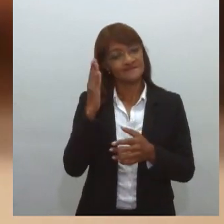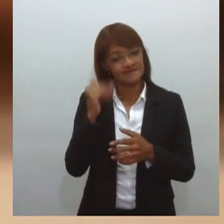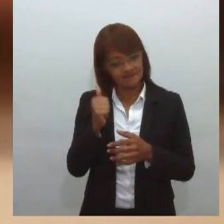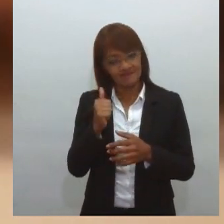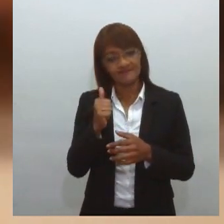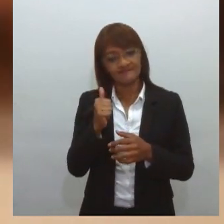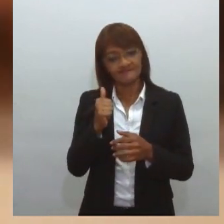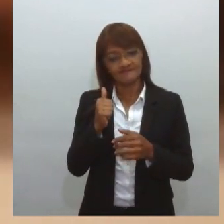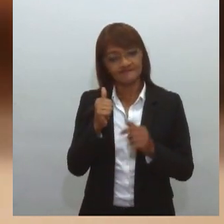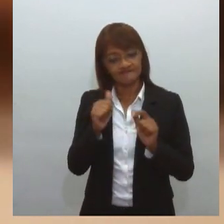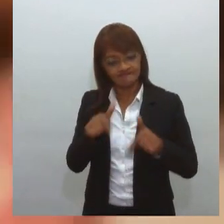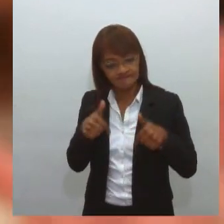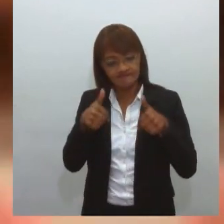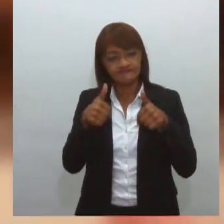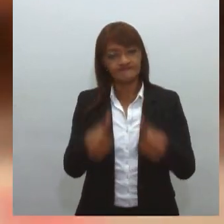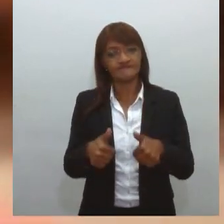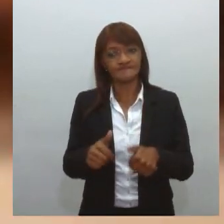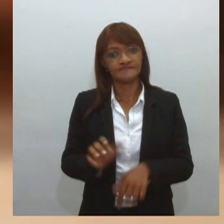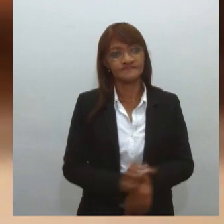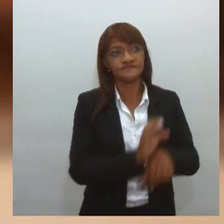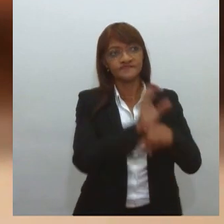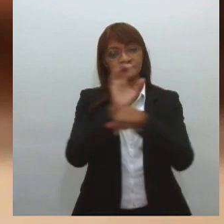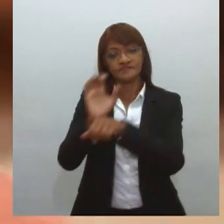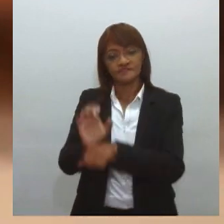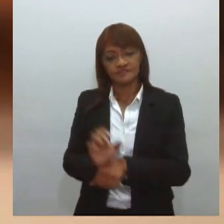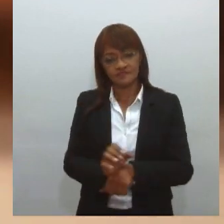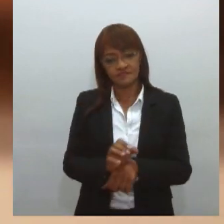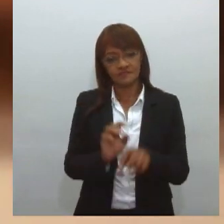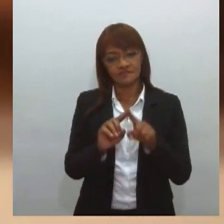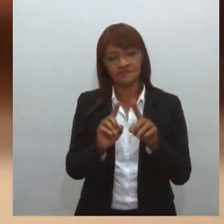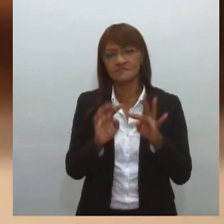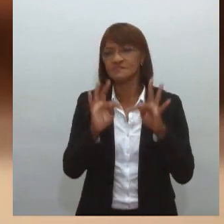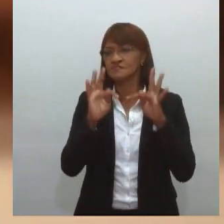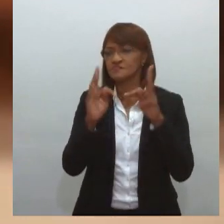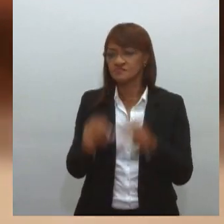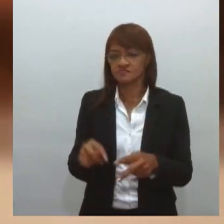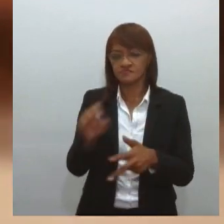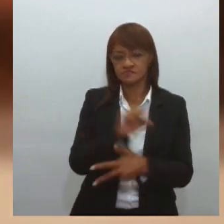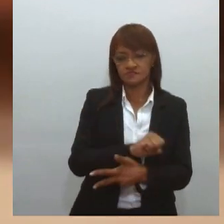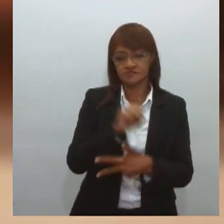estados, mas a gente desloca com todos os poderes, nas suas últimas